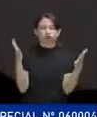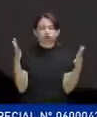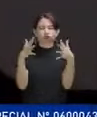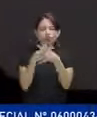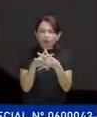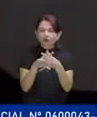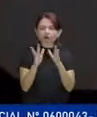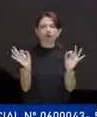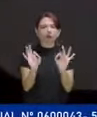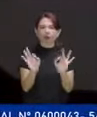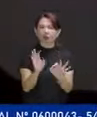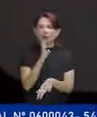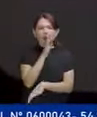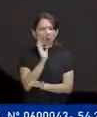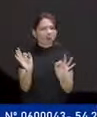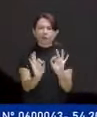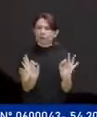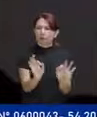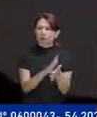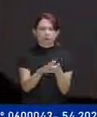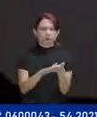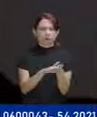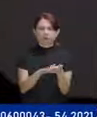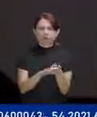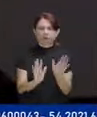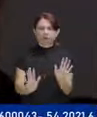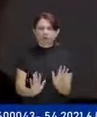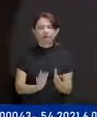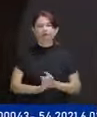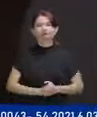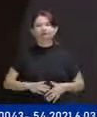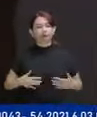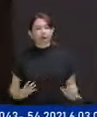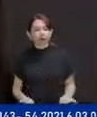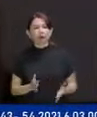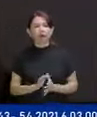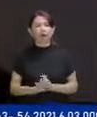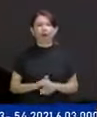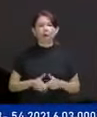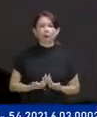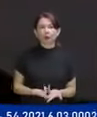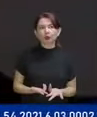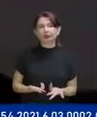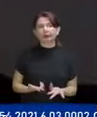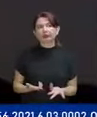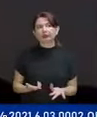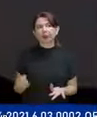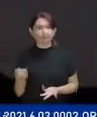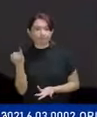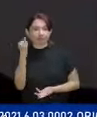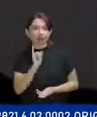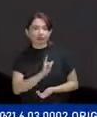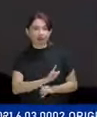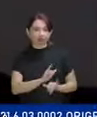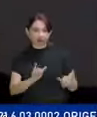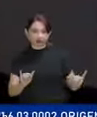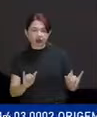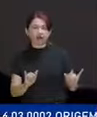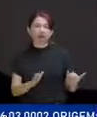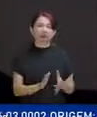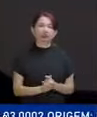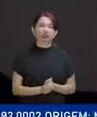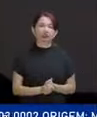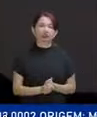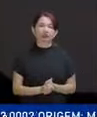contradição, omissão ou erro material da decisão embargada. Ademais, cumpre salientar que, mesmo sob a ótica